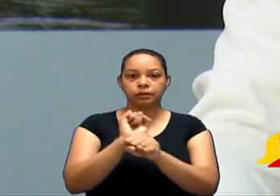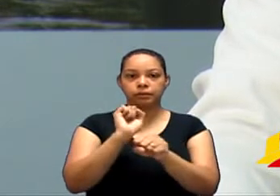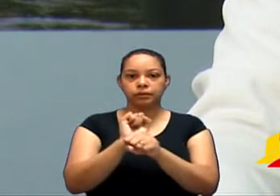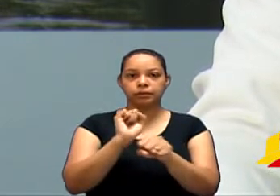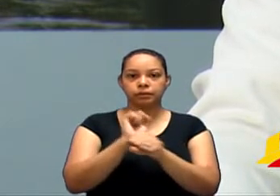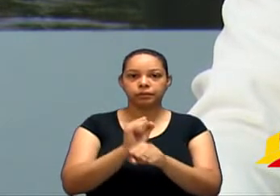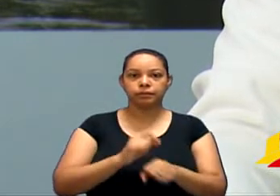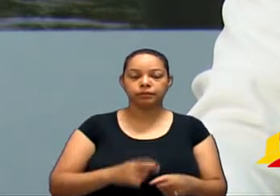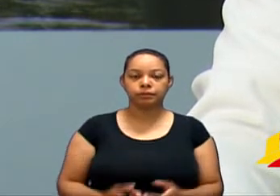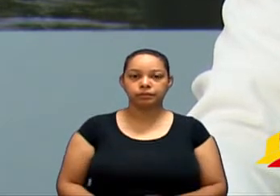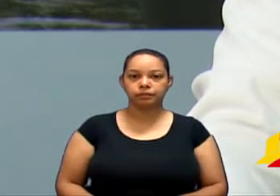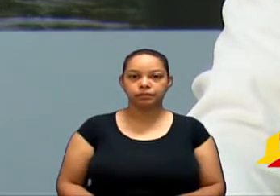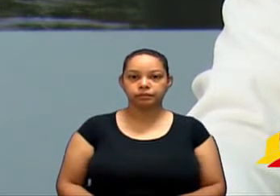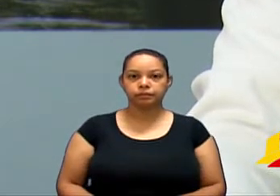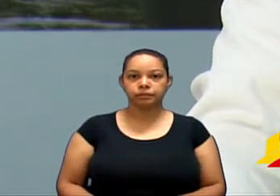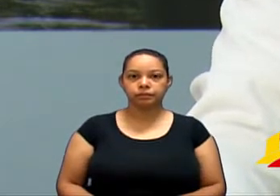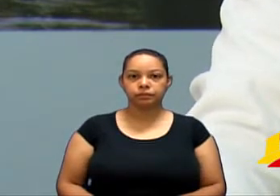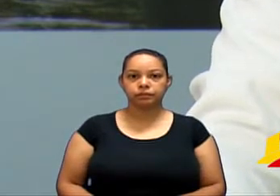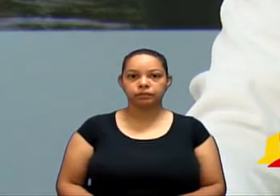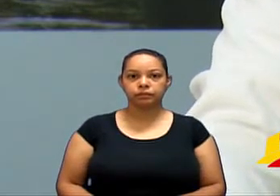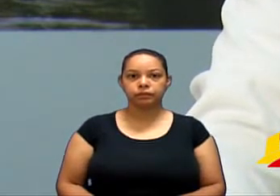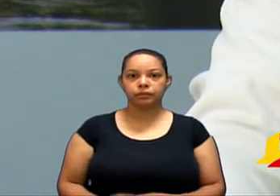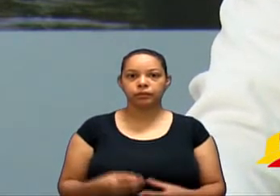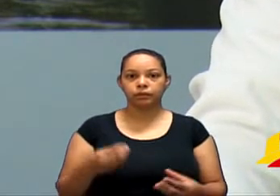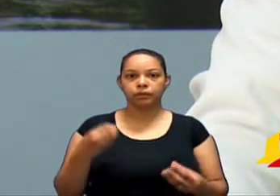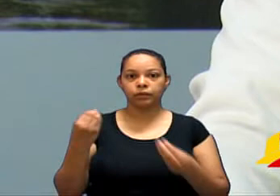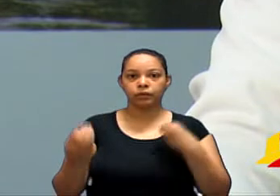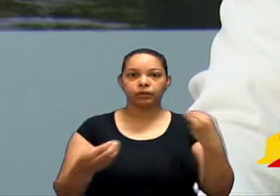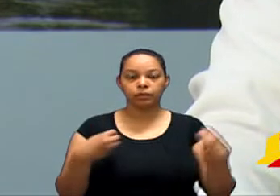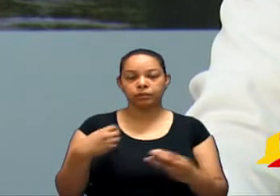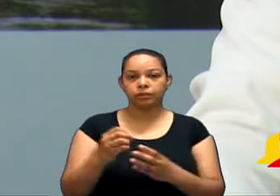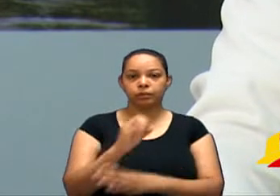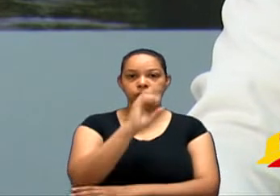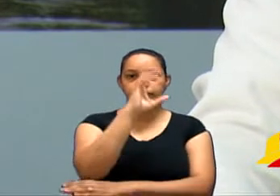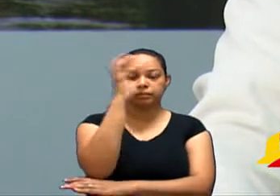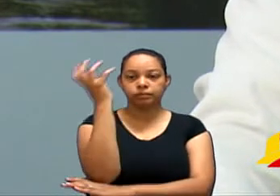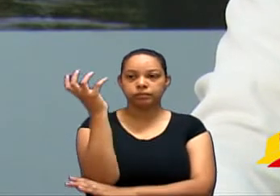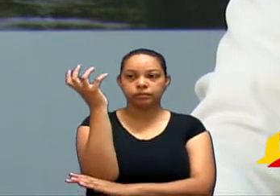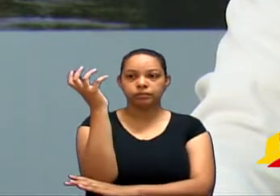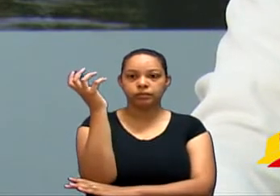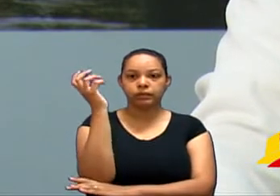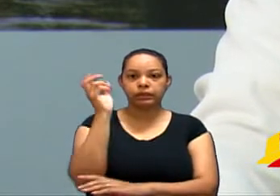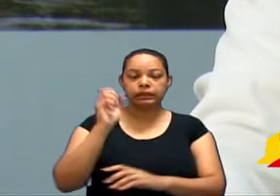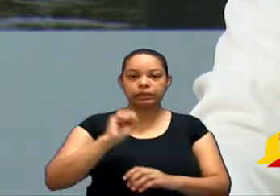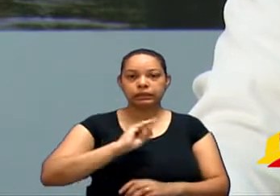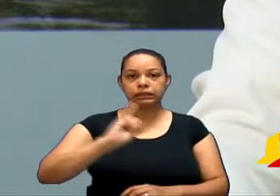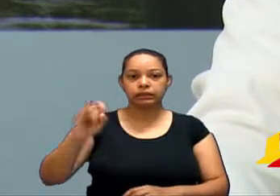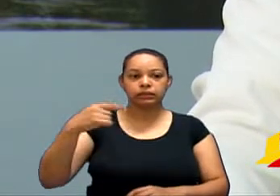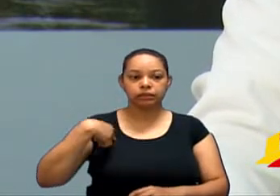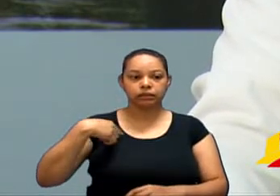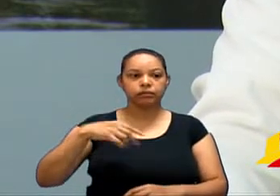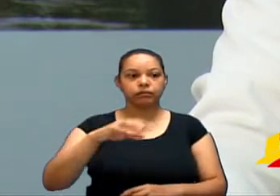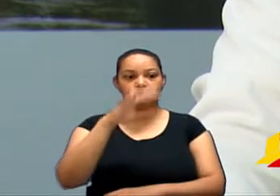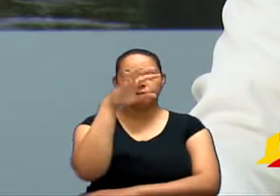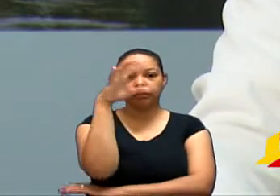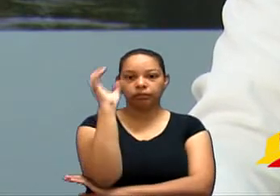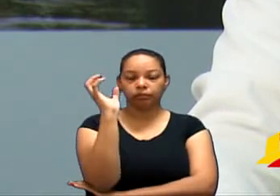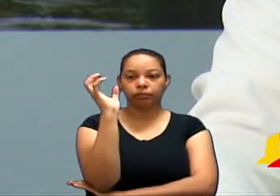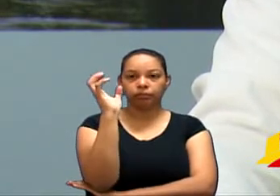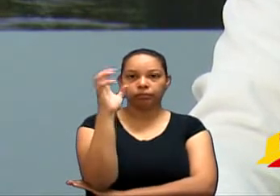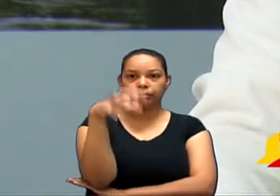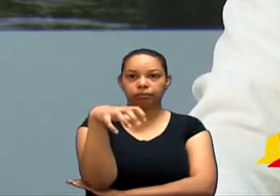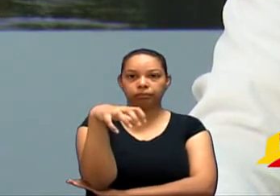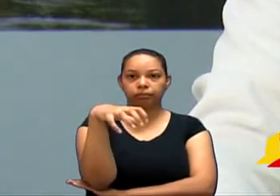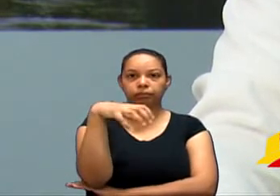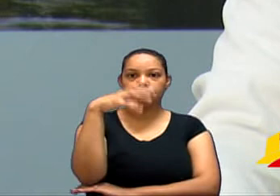como não pode o ramo produzir fruto de si mesmo se não permanecer na videira assim nem vós